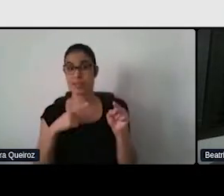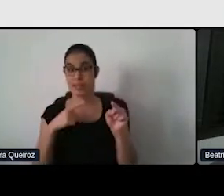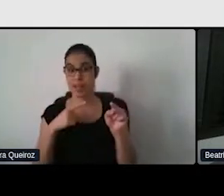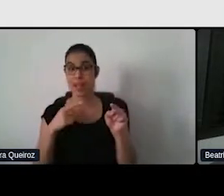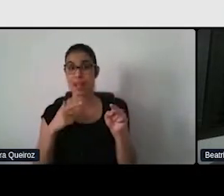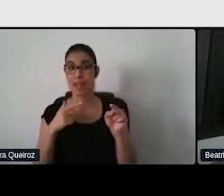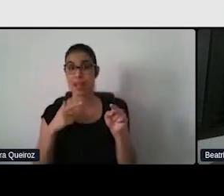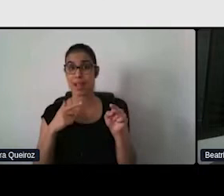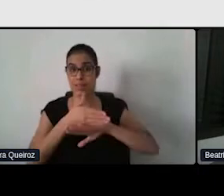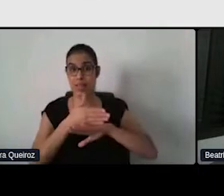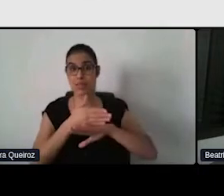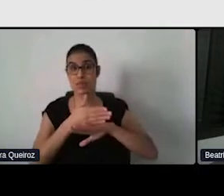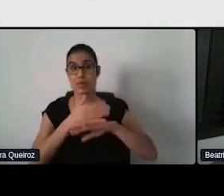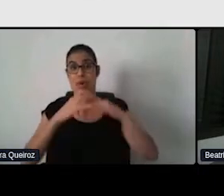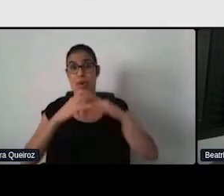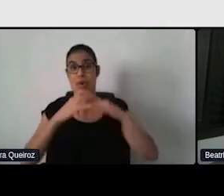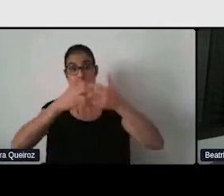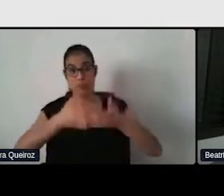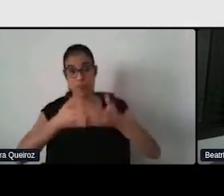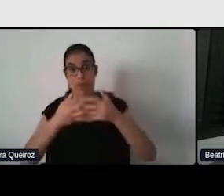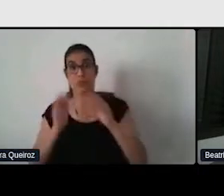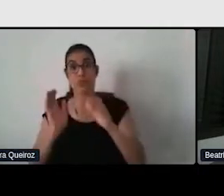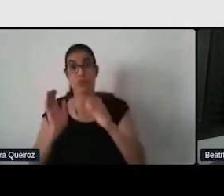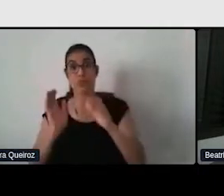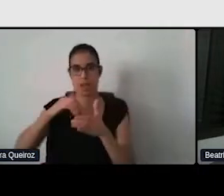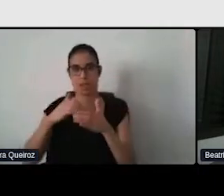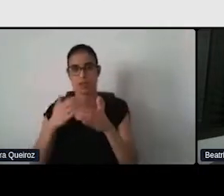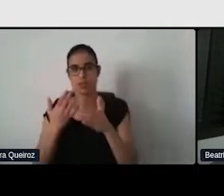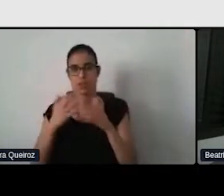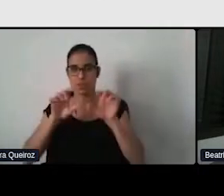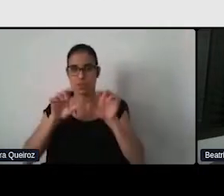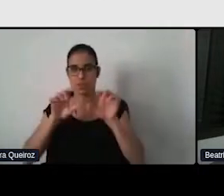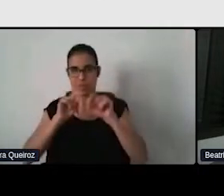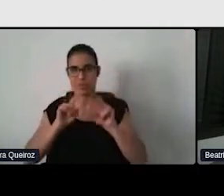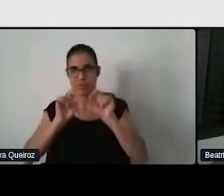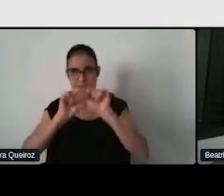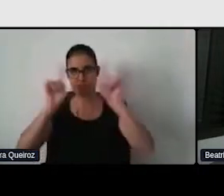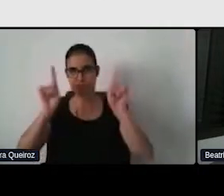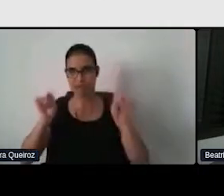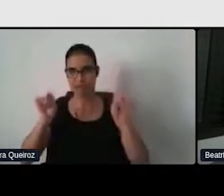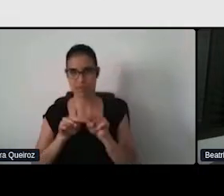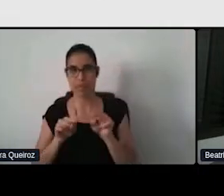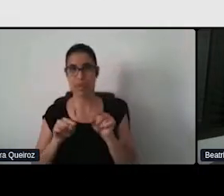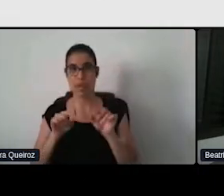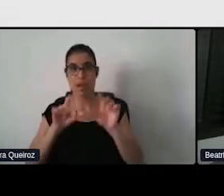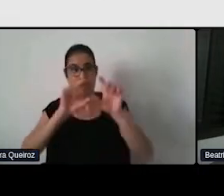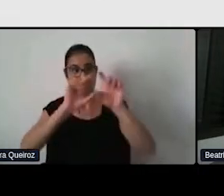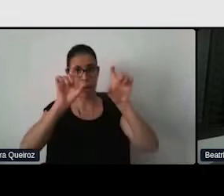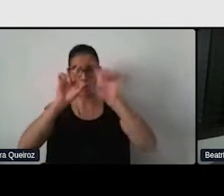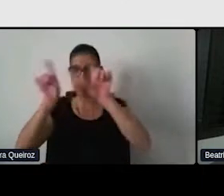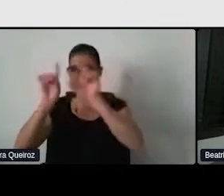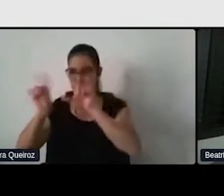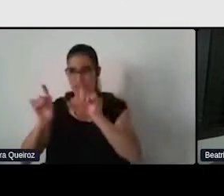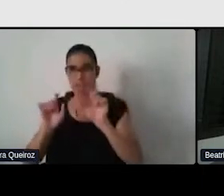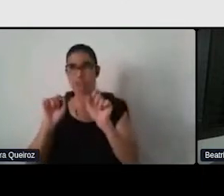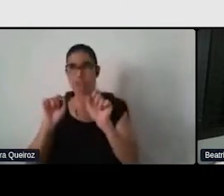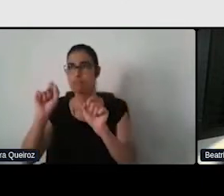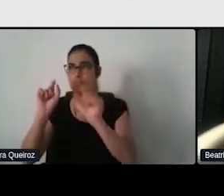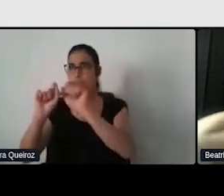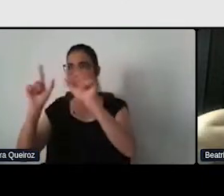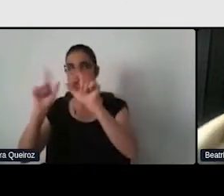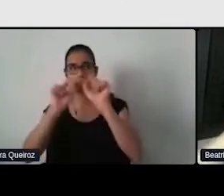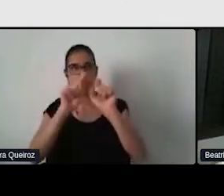ferramenta. Então, todos os botões do Power BI podem ser acessados pela navegação do teclado.